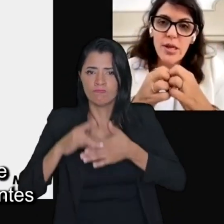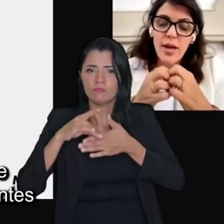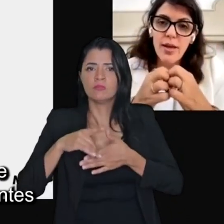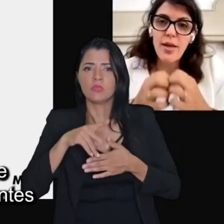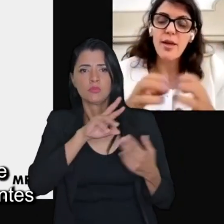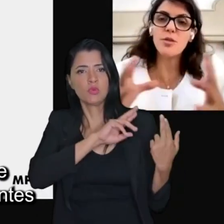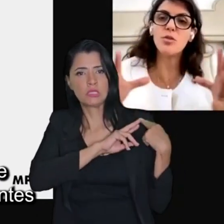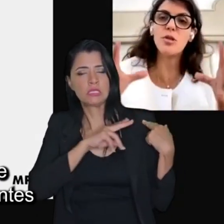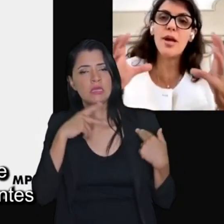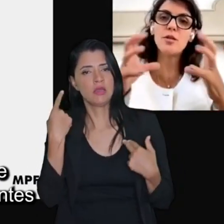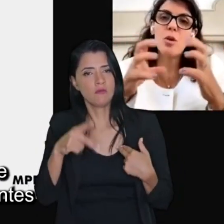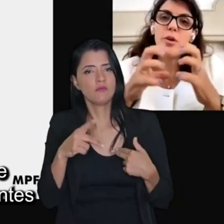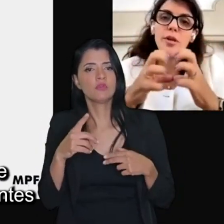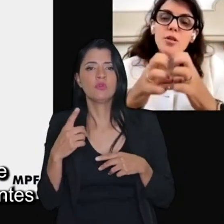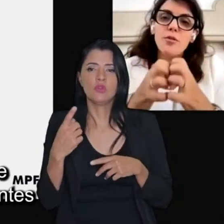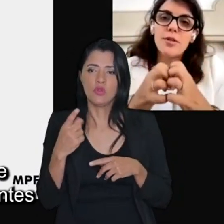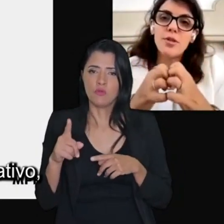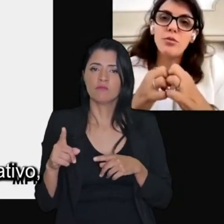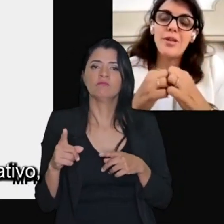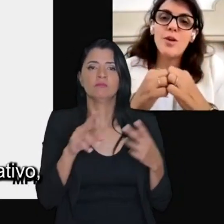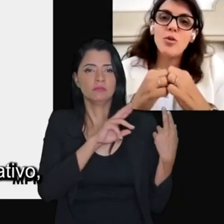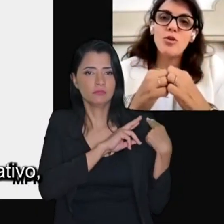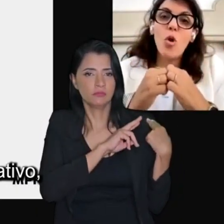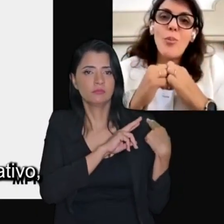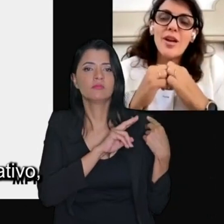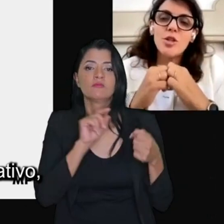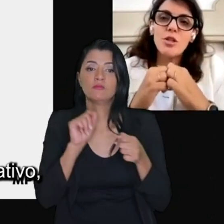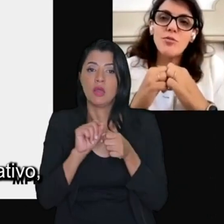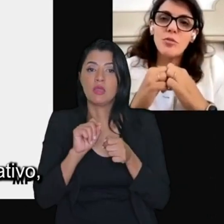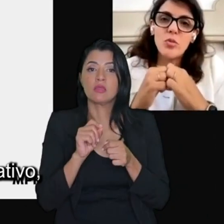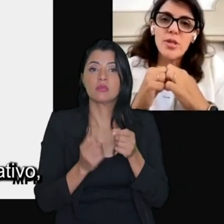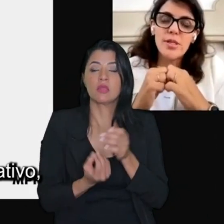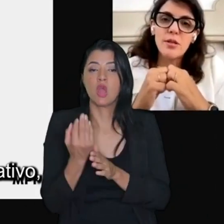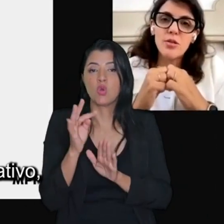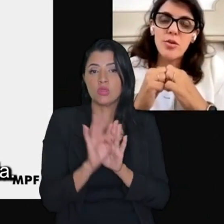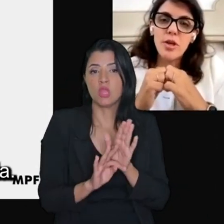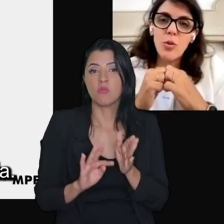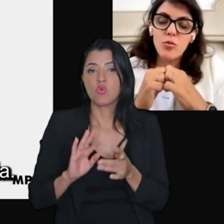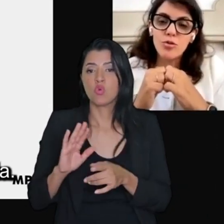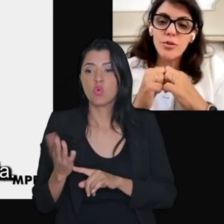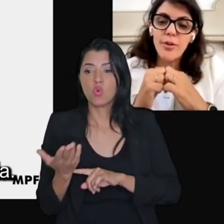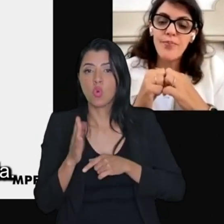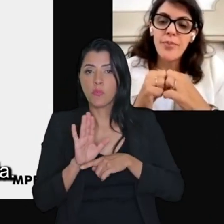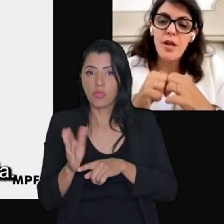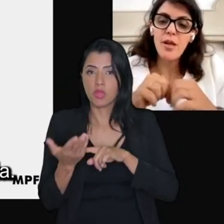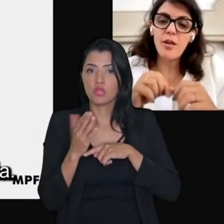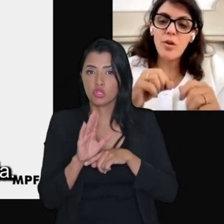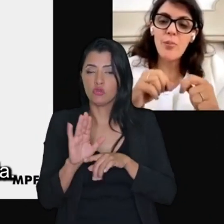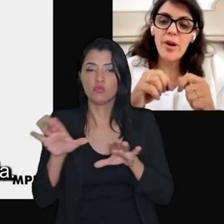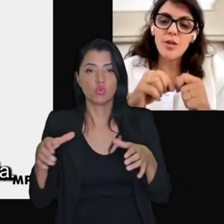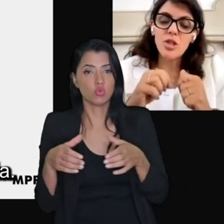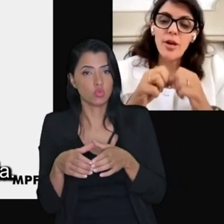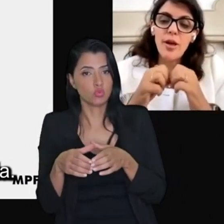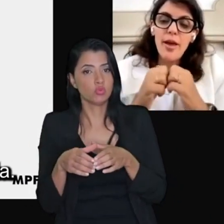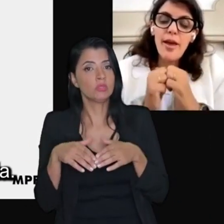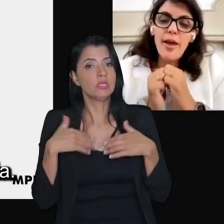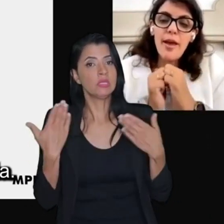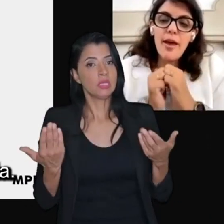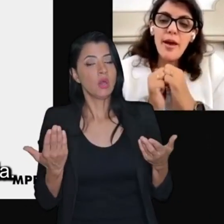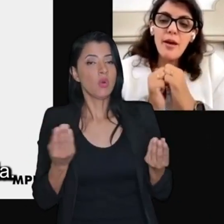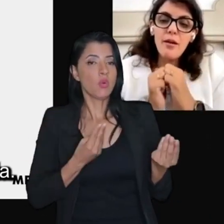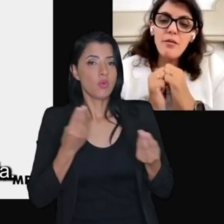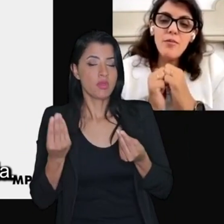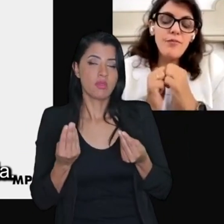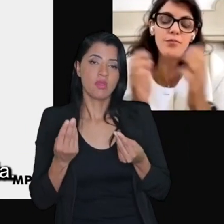vão se conversar, que as autoridades competentes vão fazer um termo operativo, assim, da sua equipe conjunta. Então, na prática,